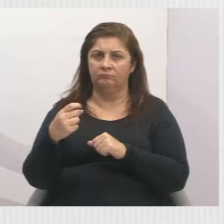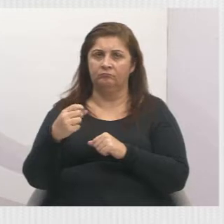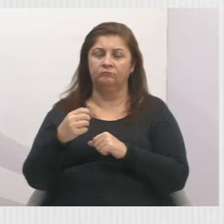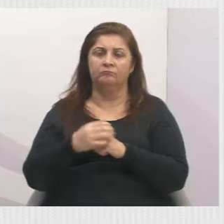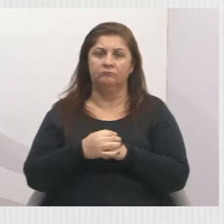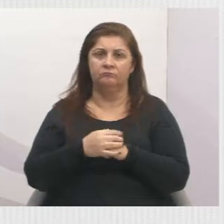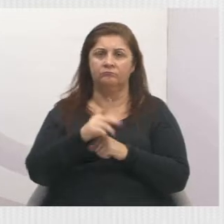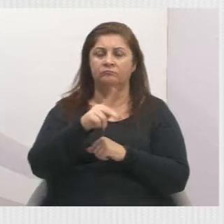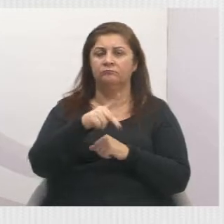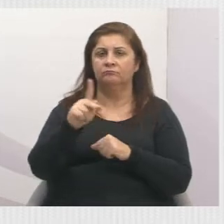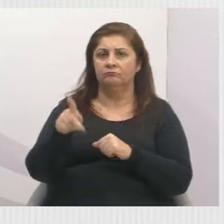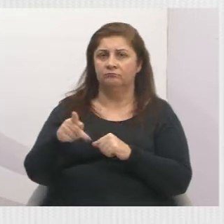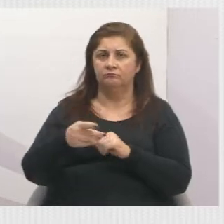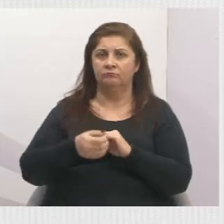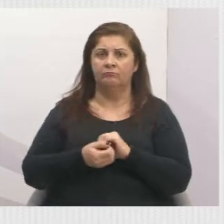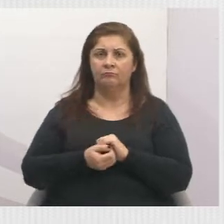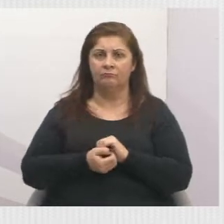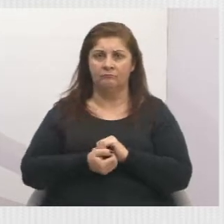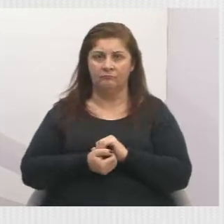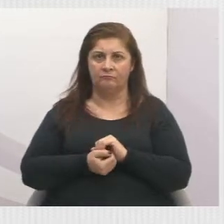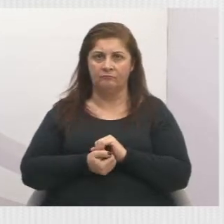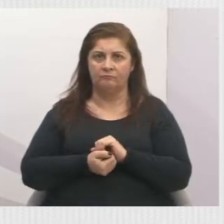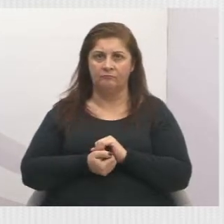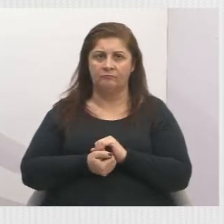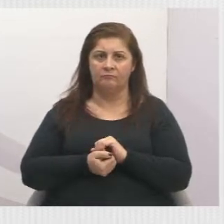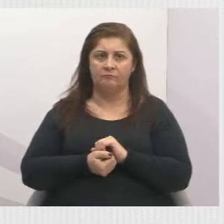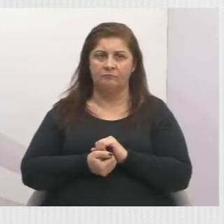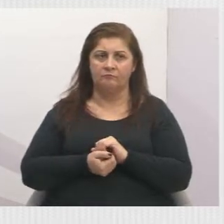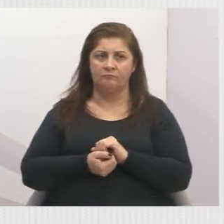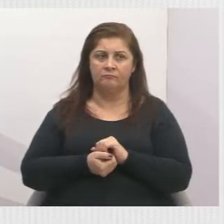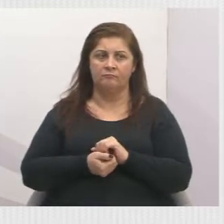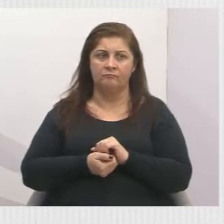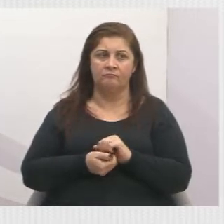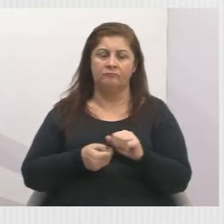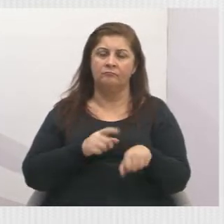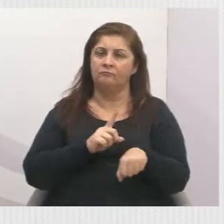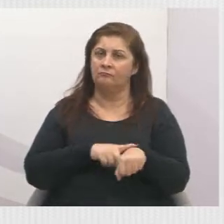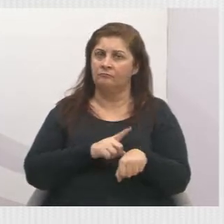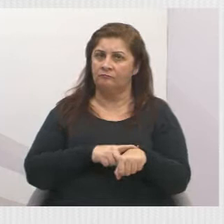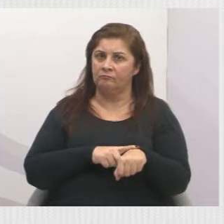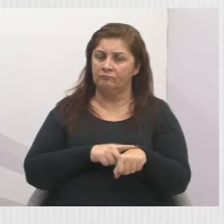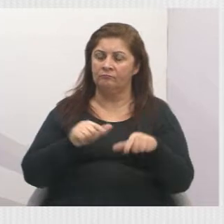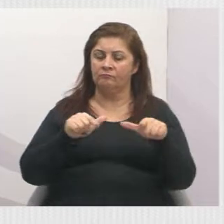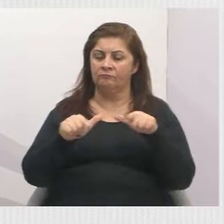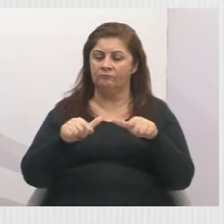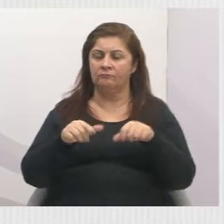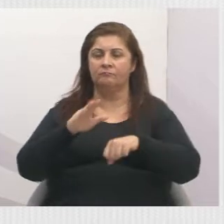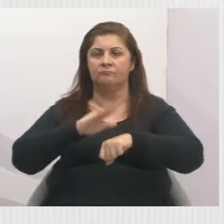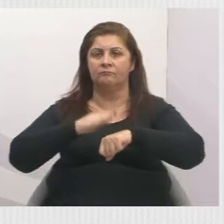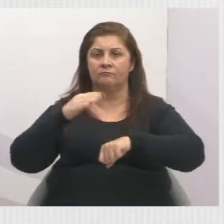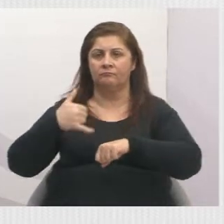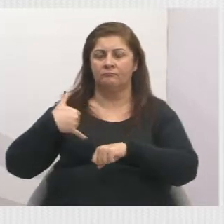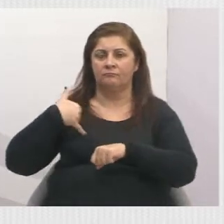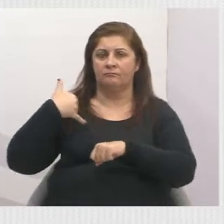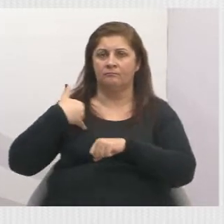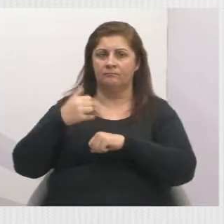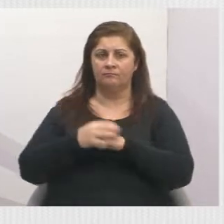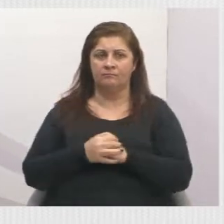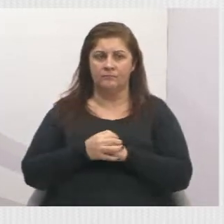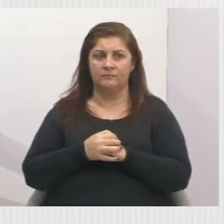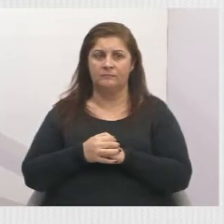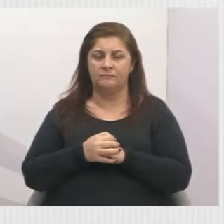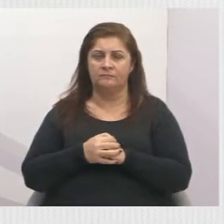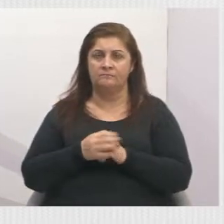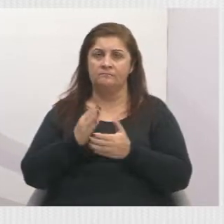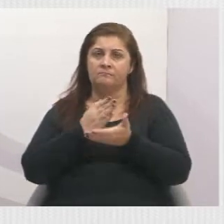para professores. Essa somatória de tempo de contribuição mais idade do servidor. E a partir do tempo